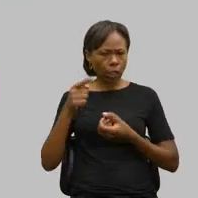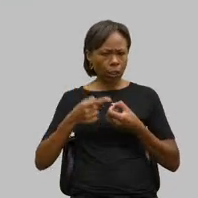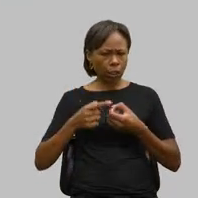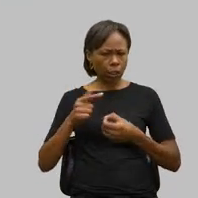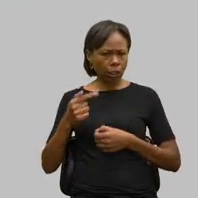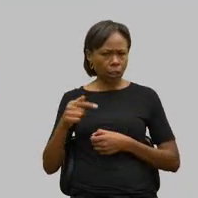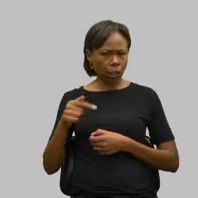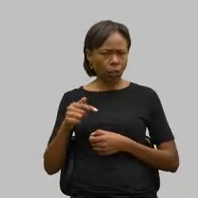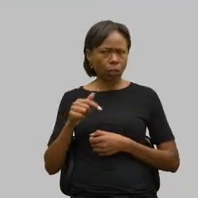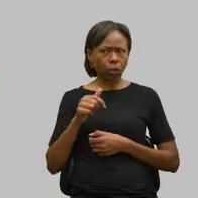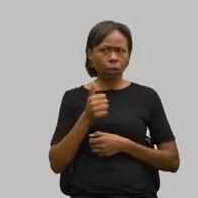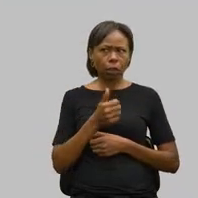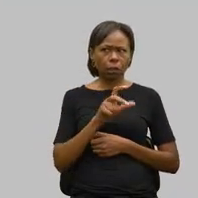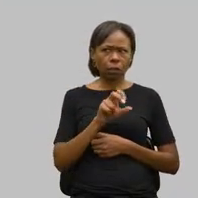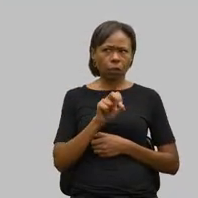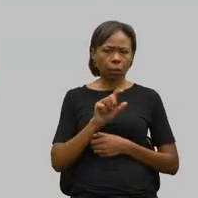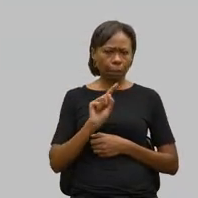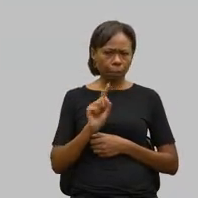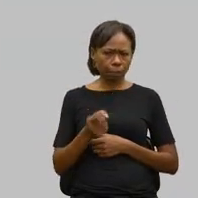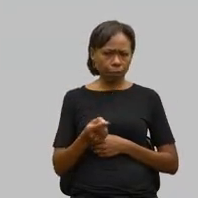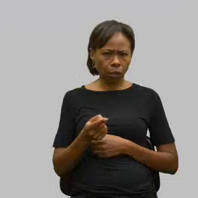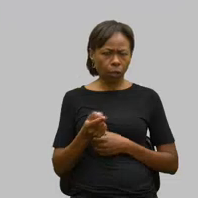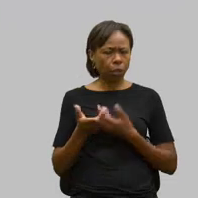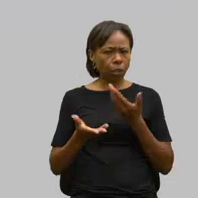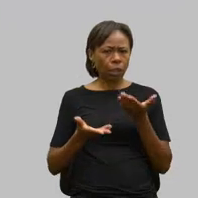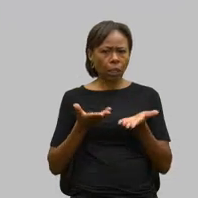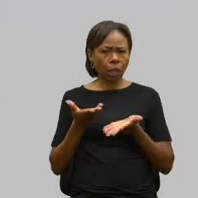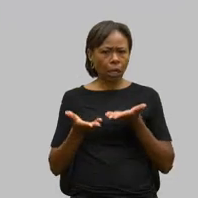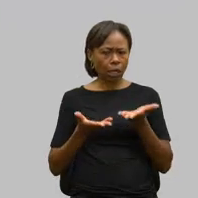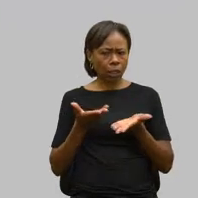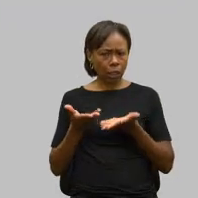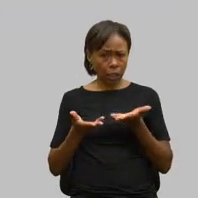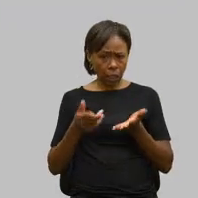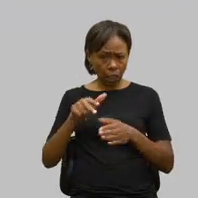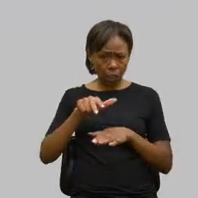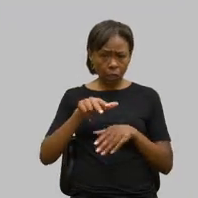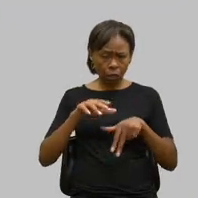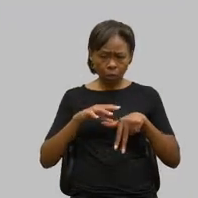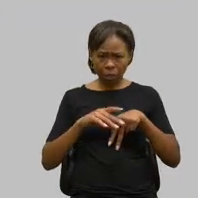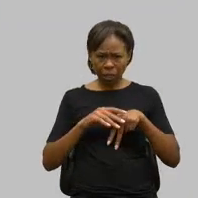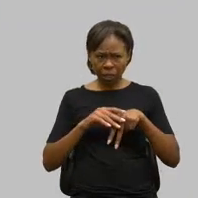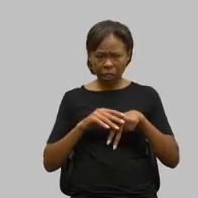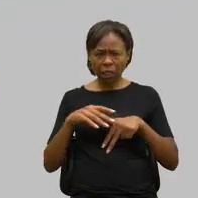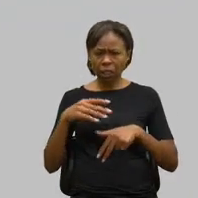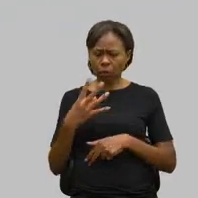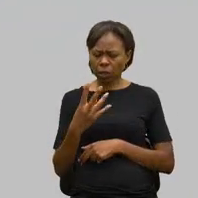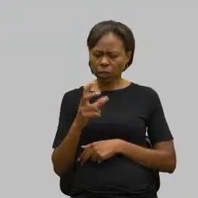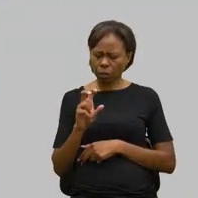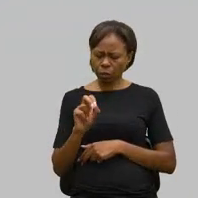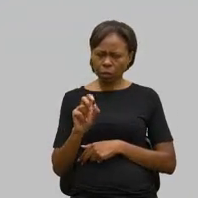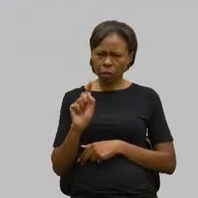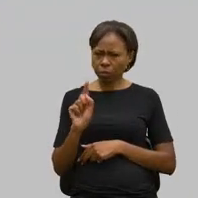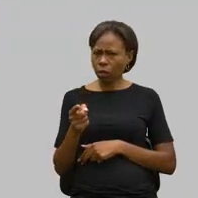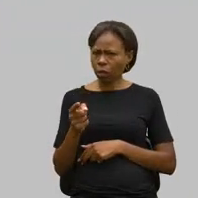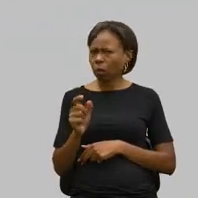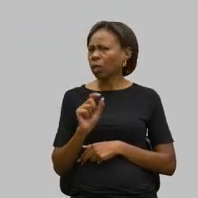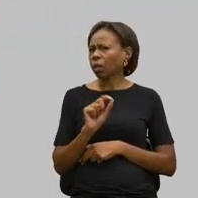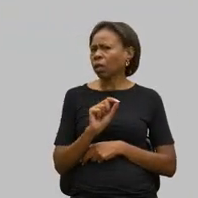150 mil, e se atender os pacientes, a fatura tem sido de 450 mil e ninguém fala quem vai pagar?